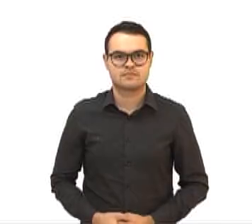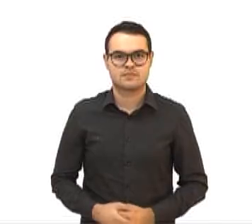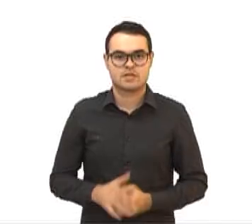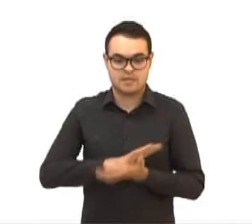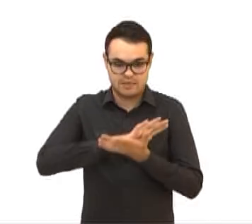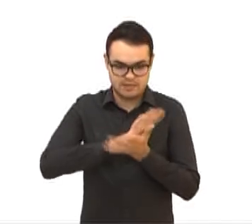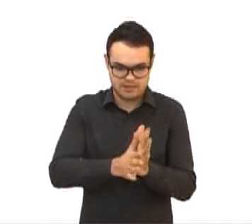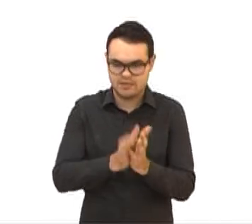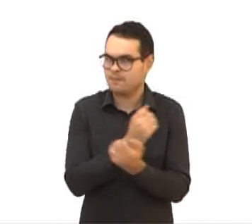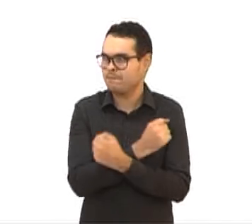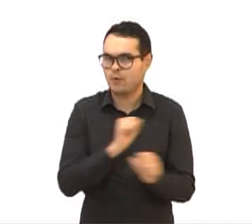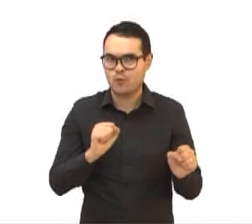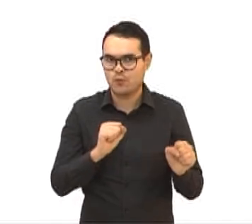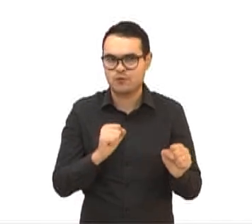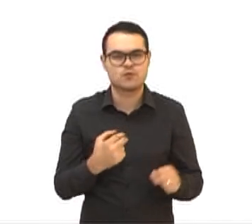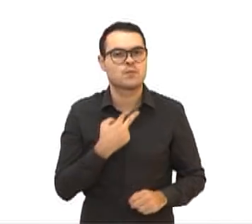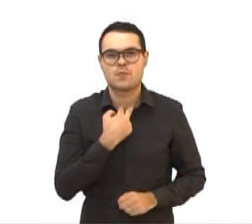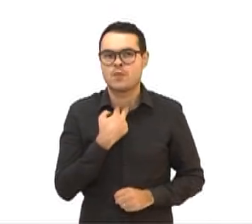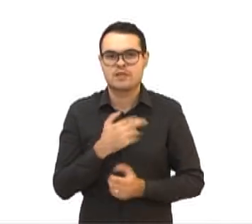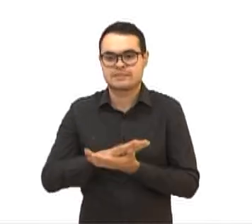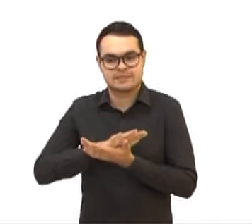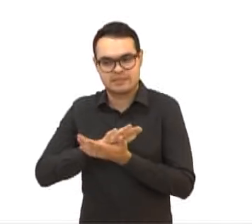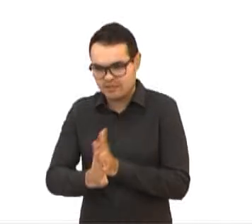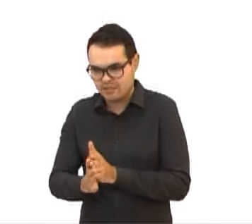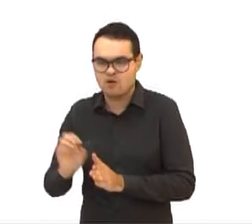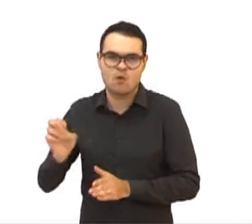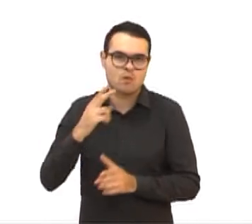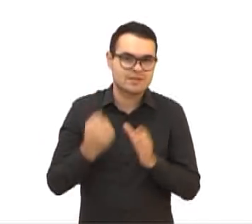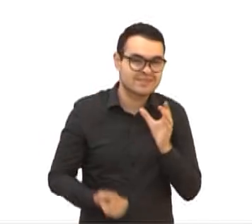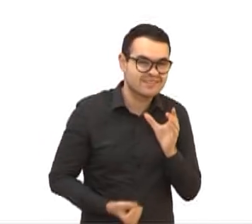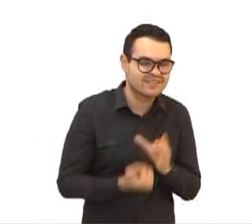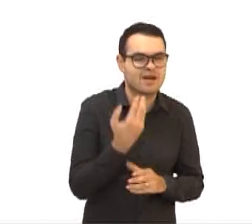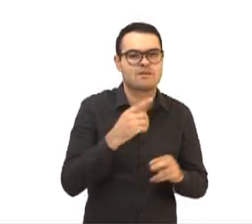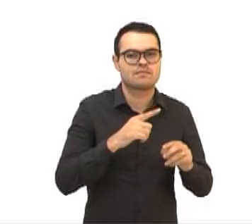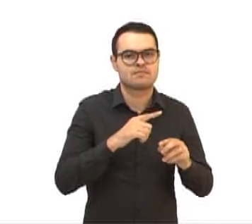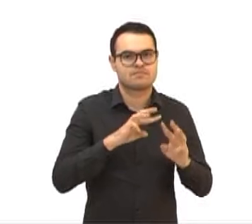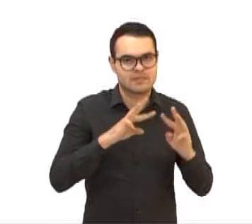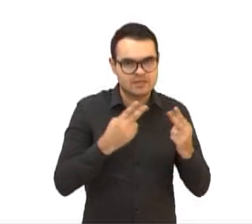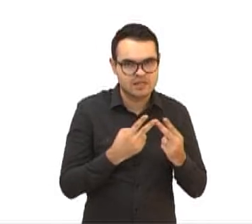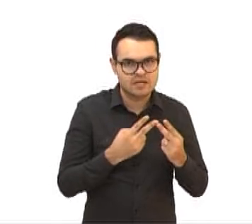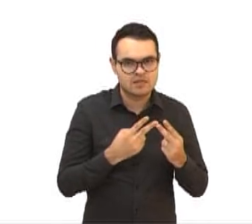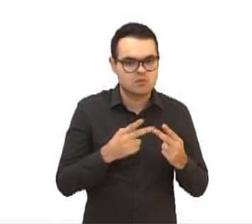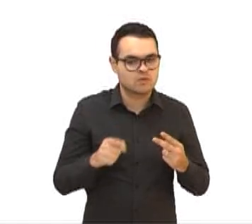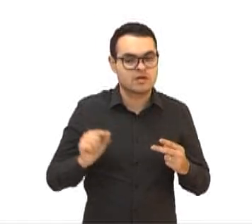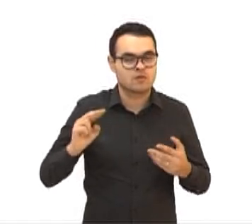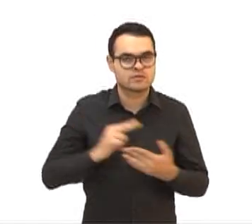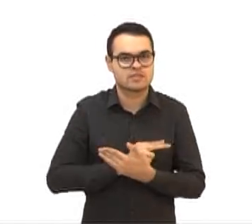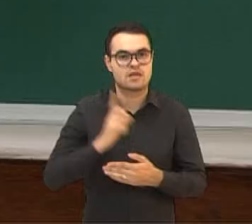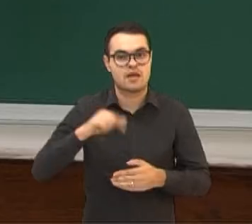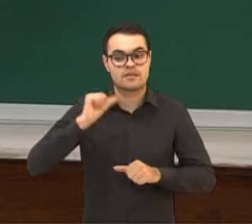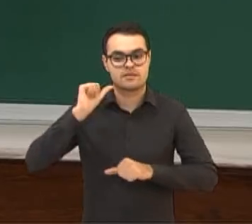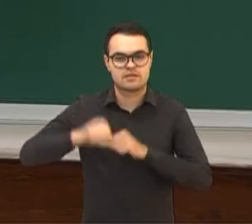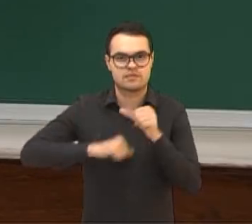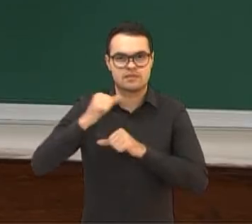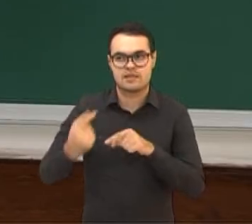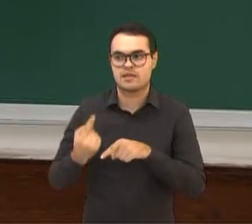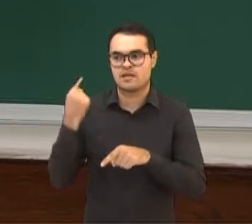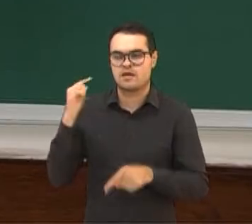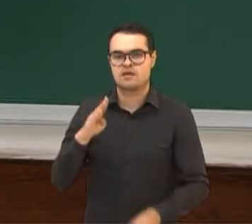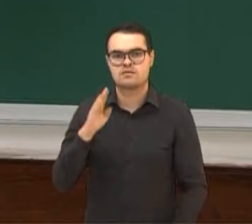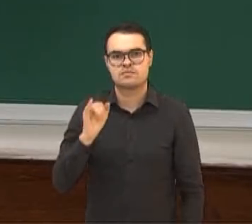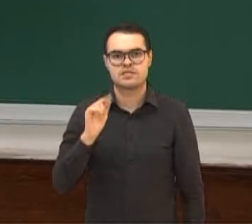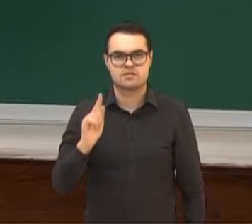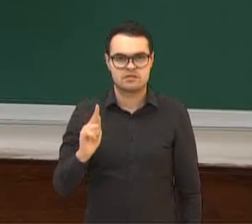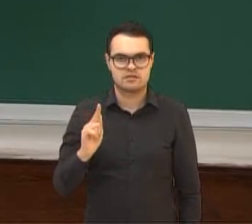Indestrutibilidade. Não se pode destruir ou criar a matéria. O que ocorre são transformações. Então, desde que o Big Bang aconteceu, que